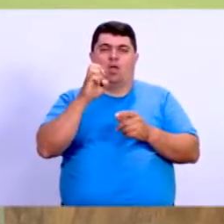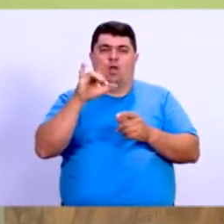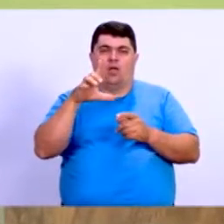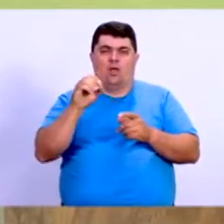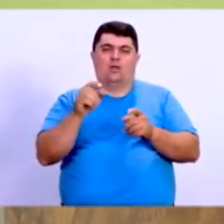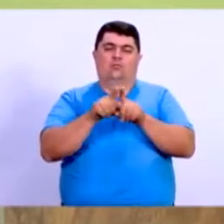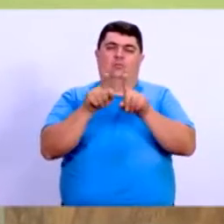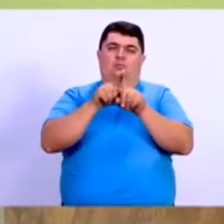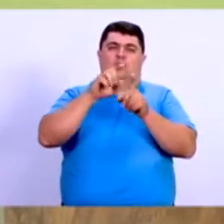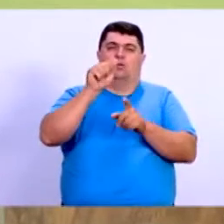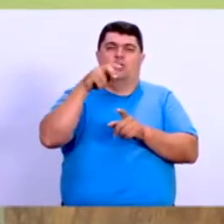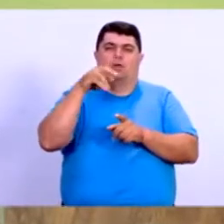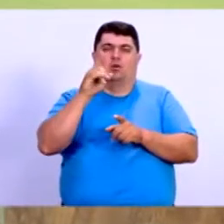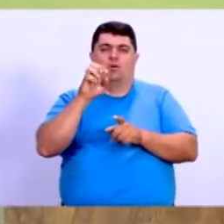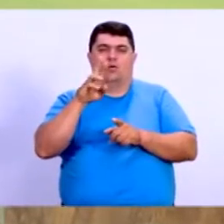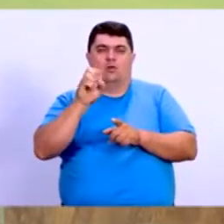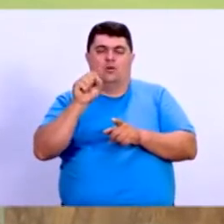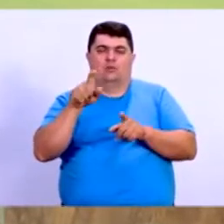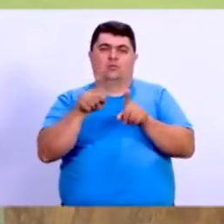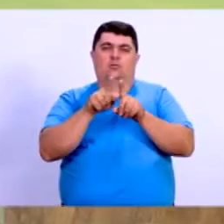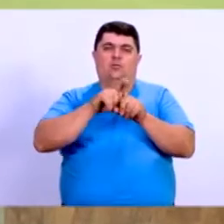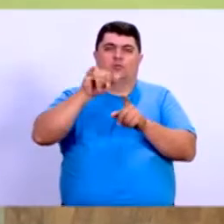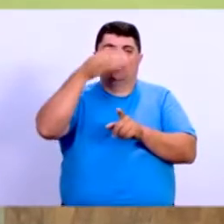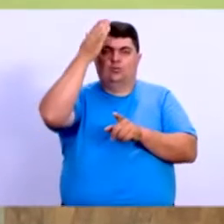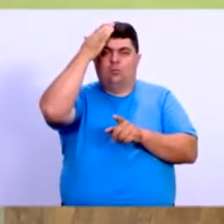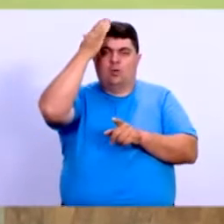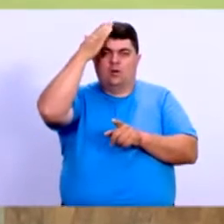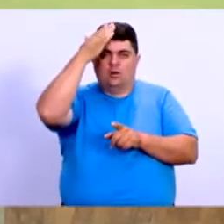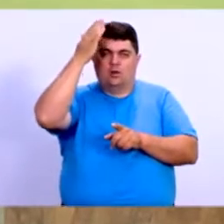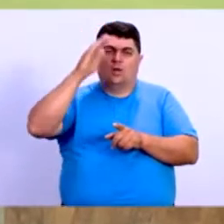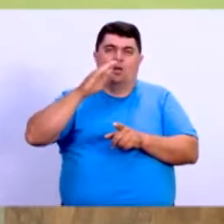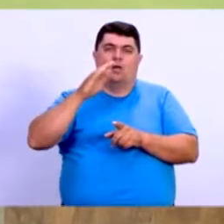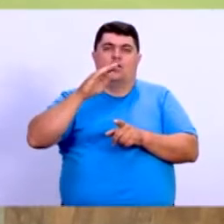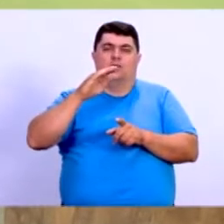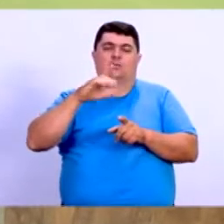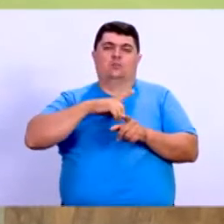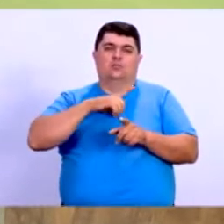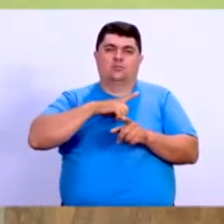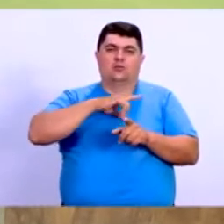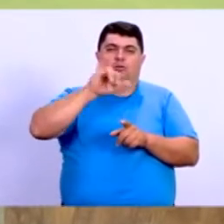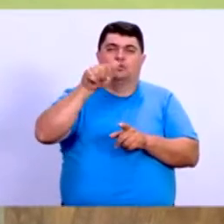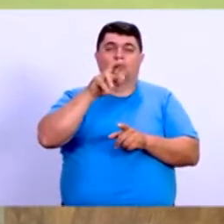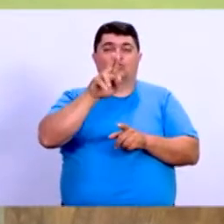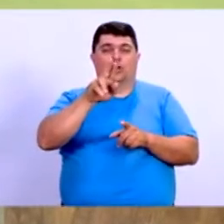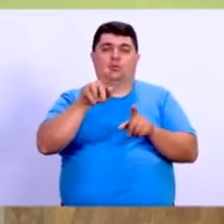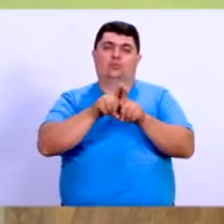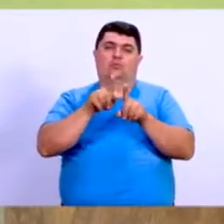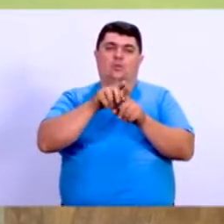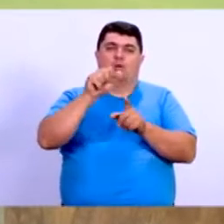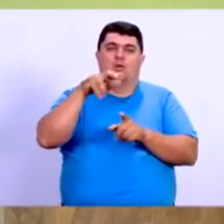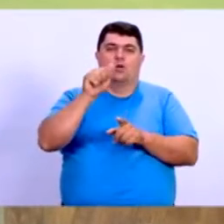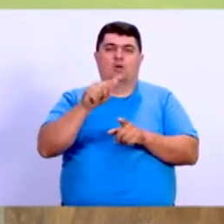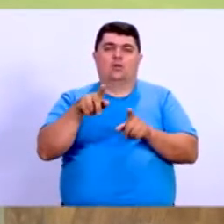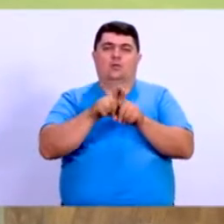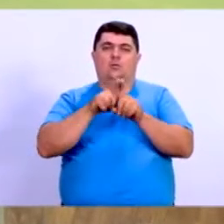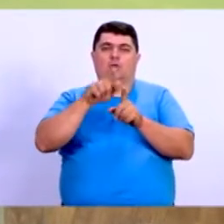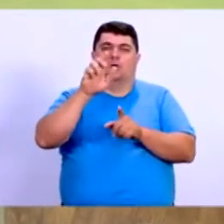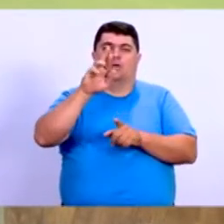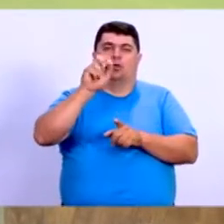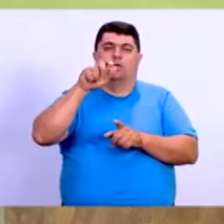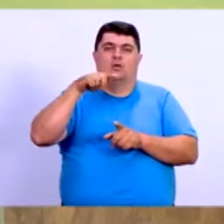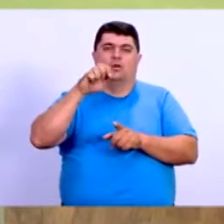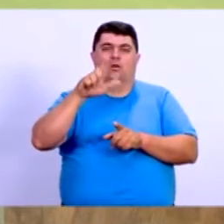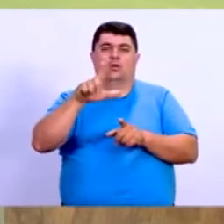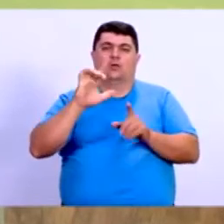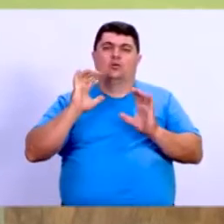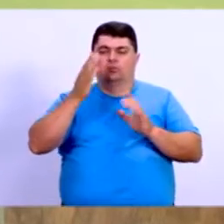de Colorado, Gilberto, de Ji-Paraná, a Ana Maria, do Polo de Jaru e a Raquel Silva. E